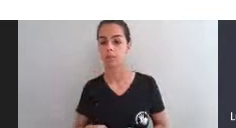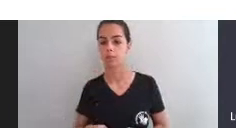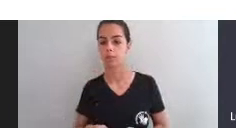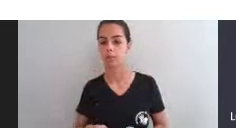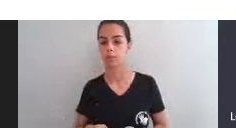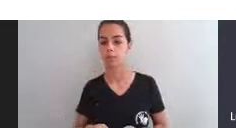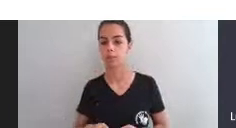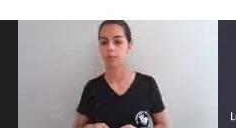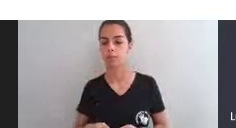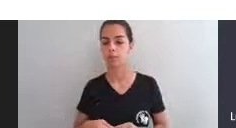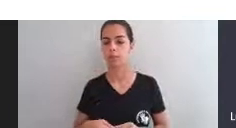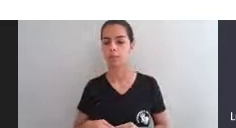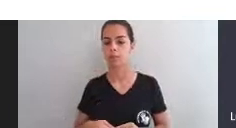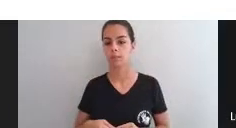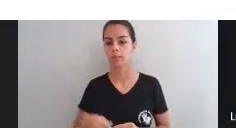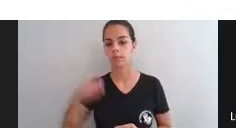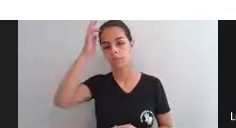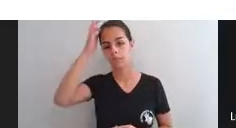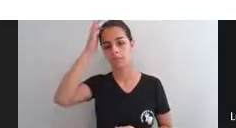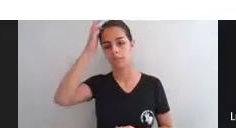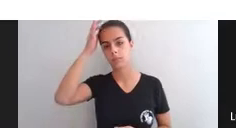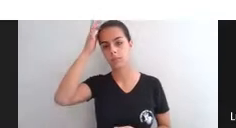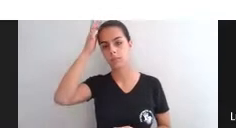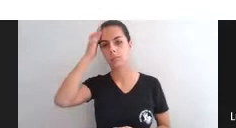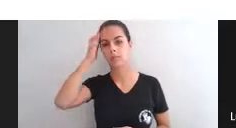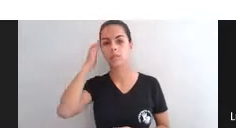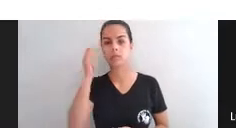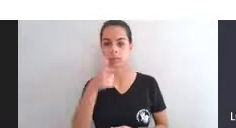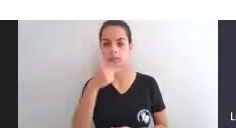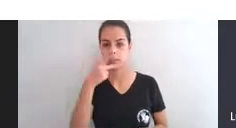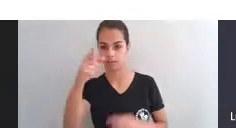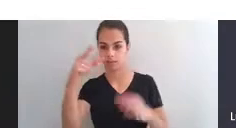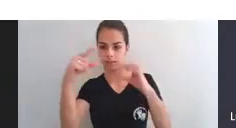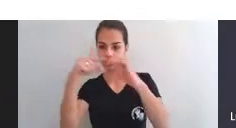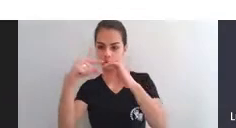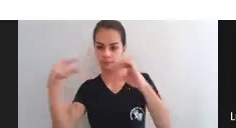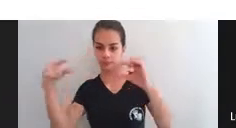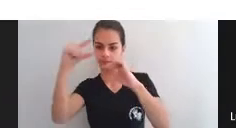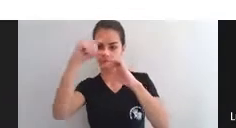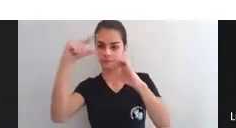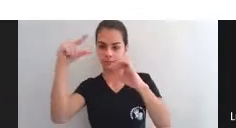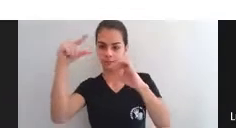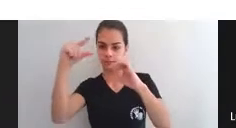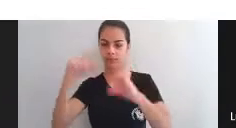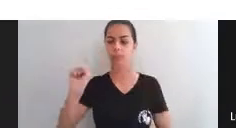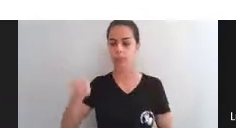Olha, você está falando dessa parte aqui? Isso.